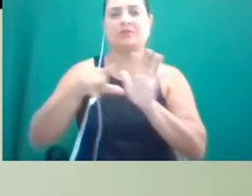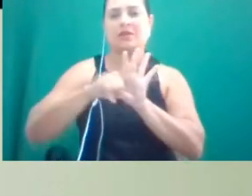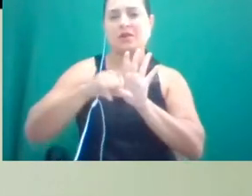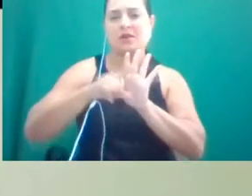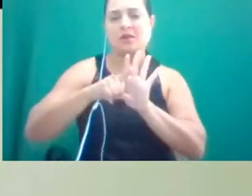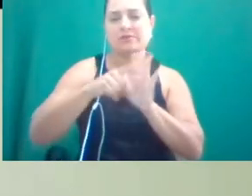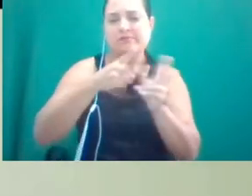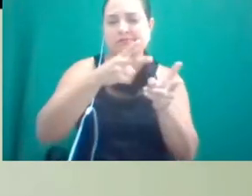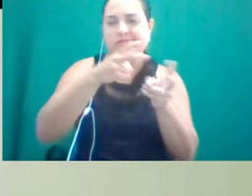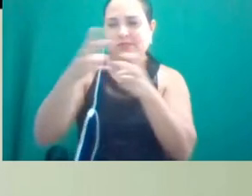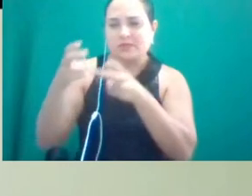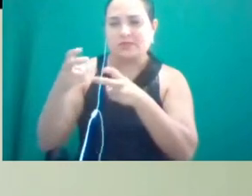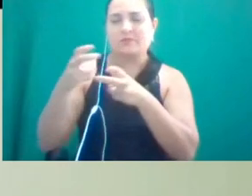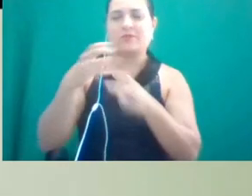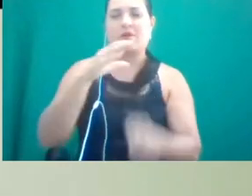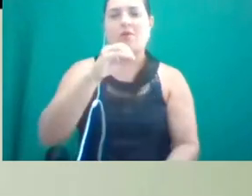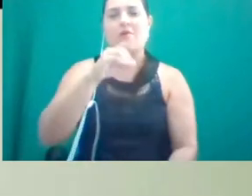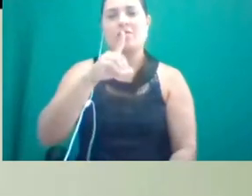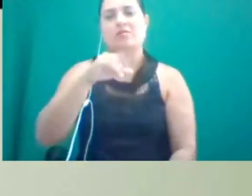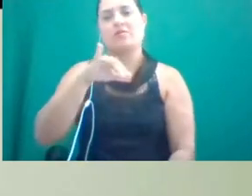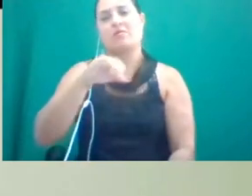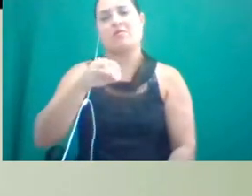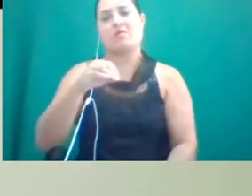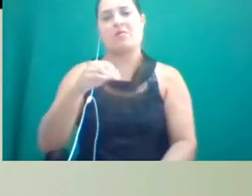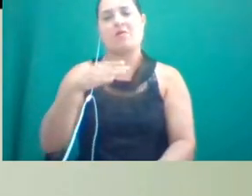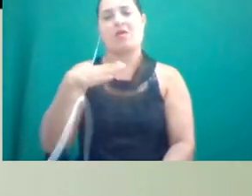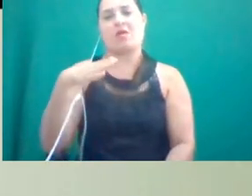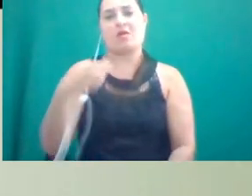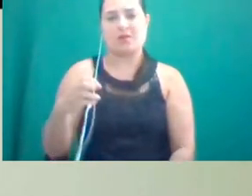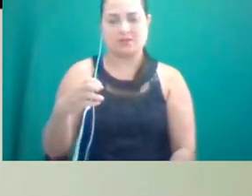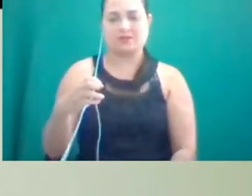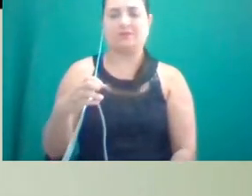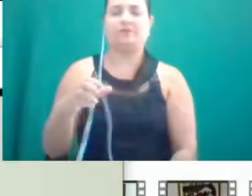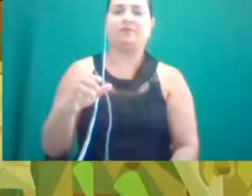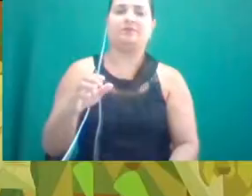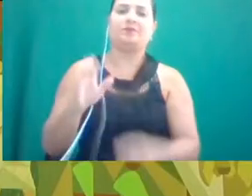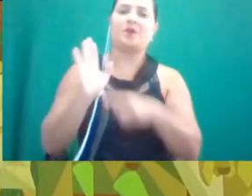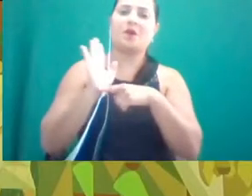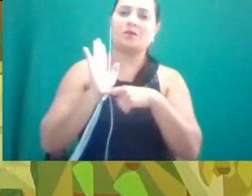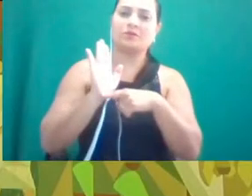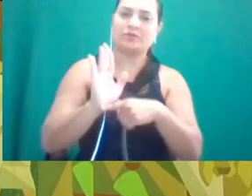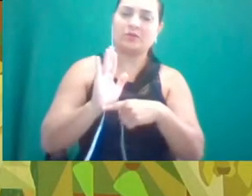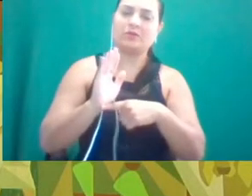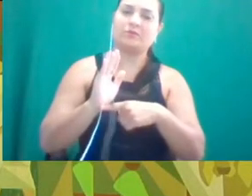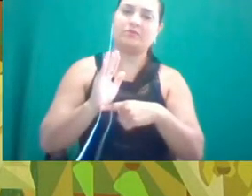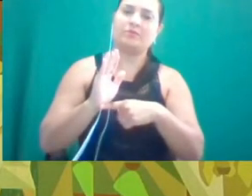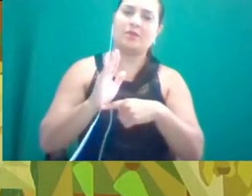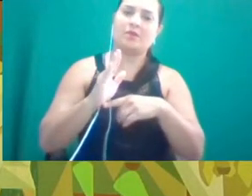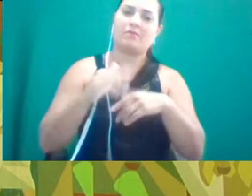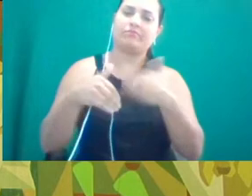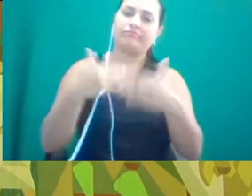o fomento do controle social.